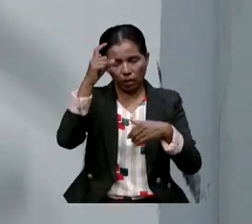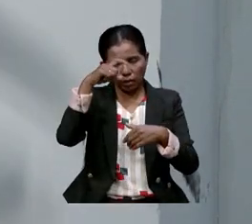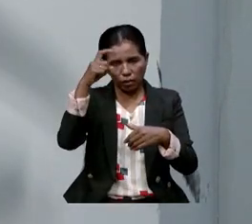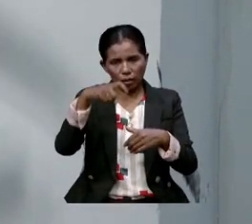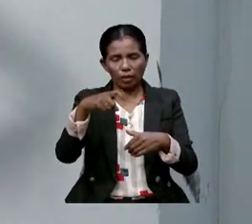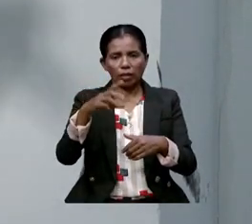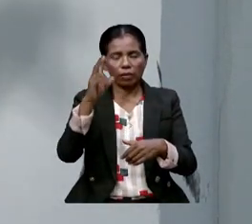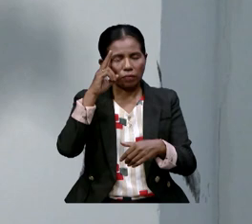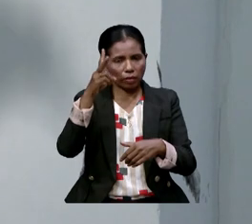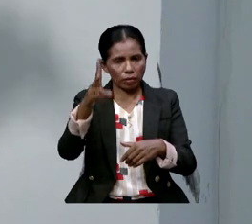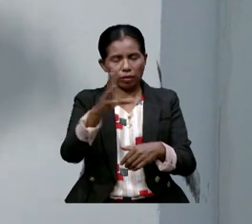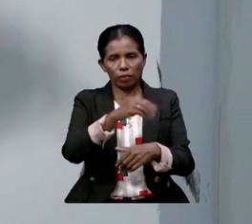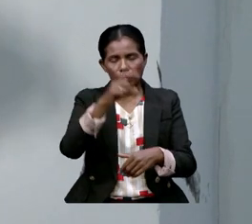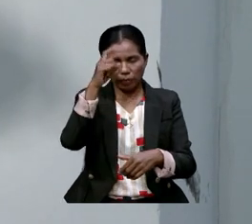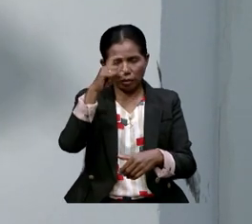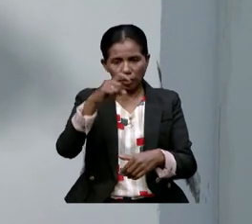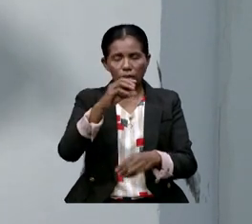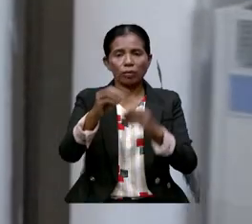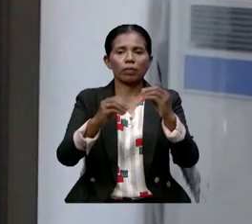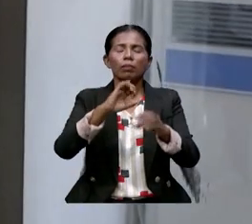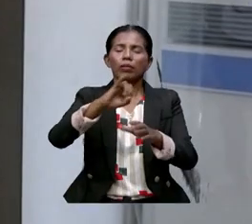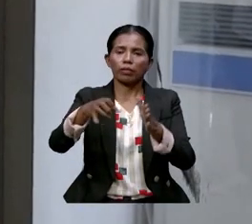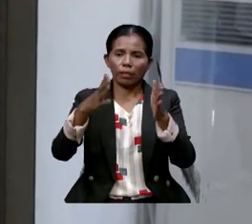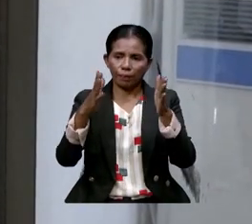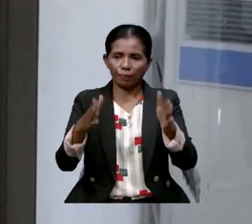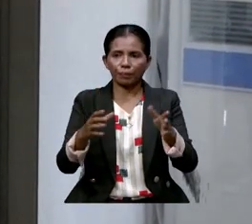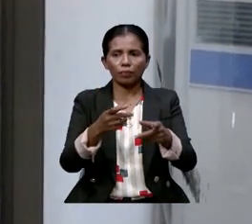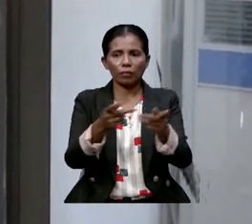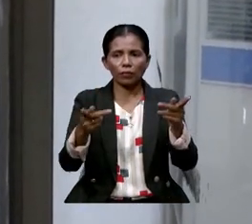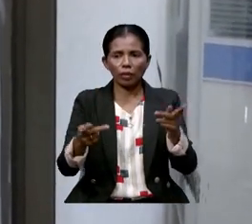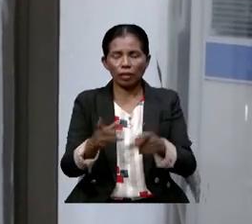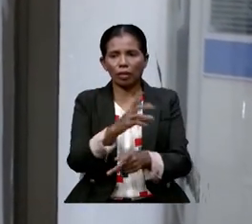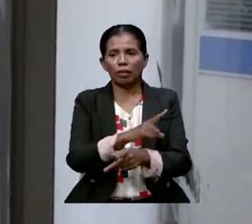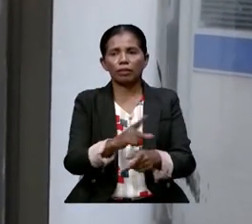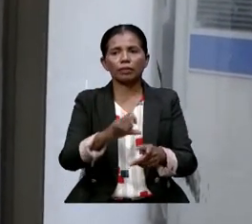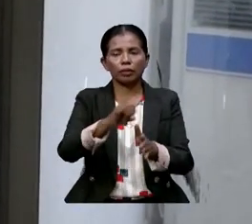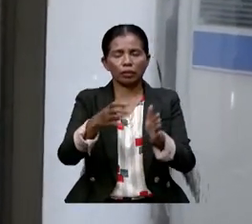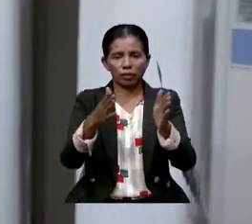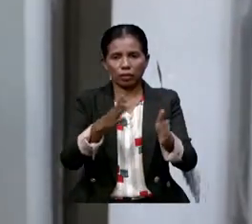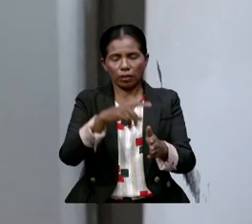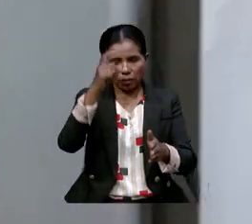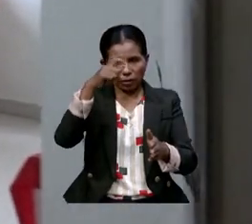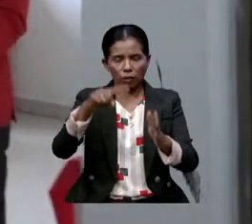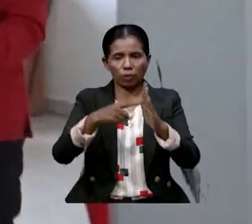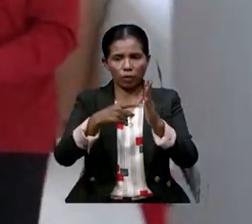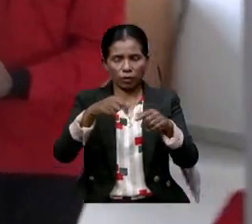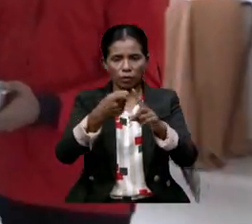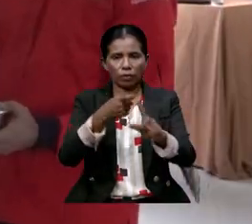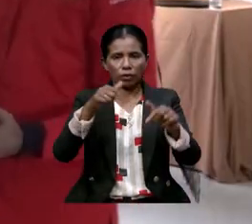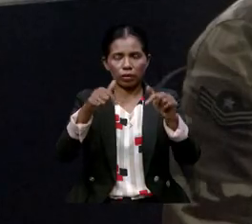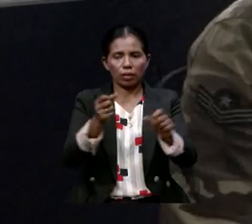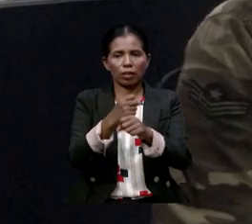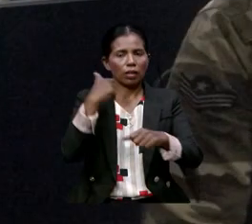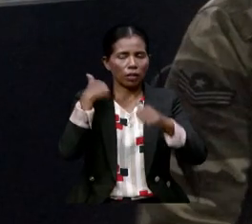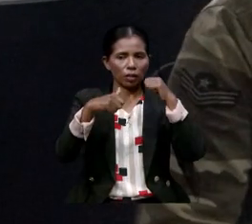vocação nebe baduning e jornalismo. Centro de Formação GMN, o lema jornalista excelente, hahu sine, sei hala uni